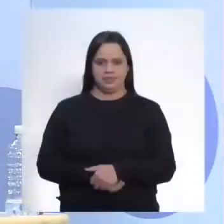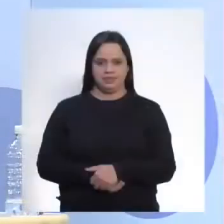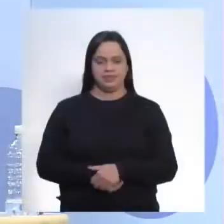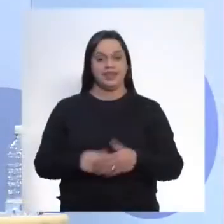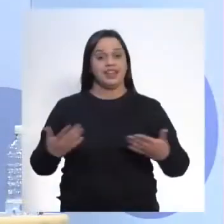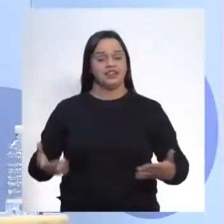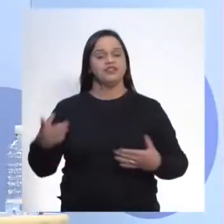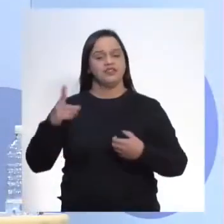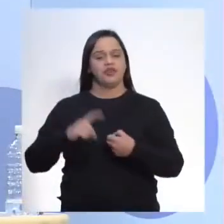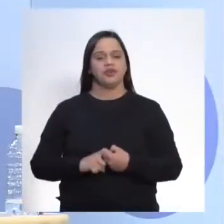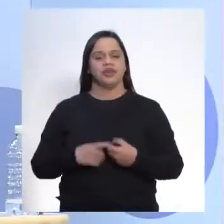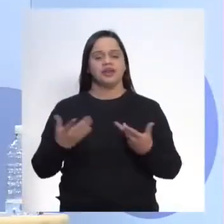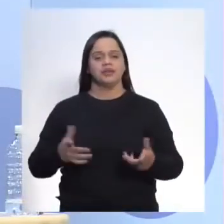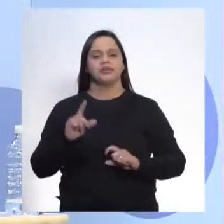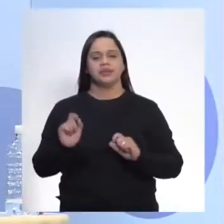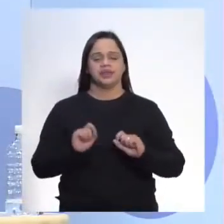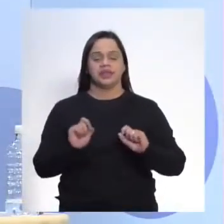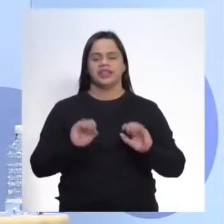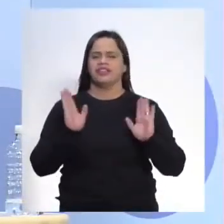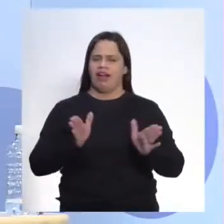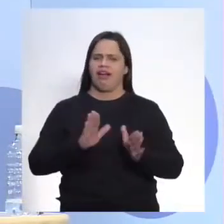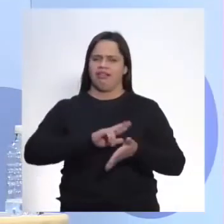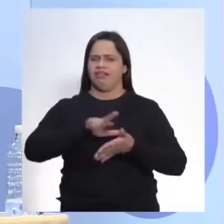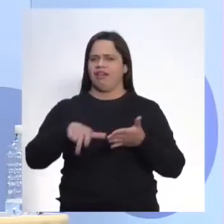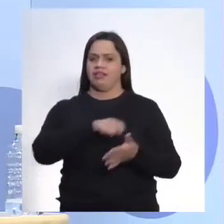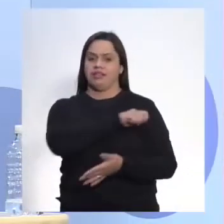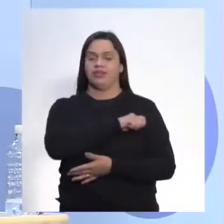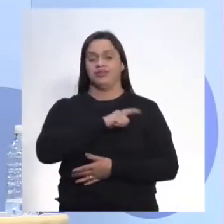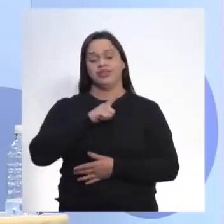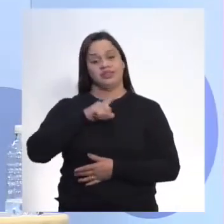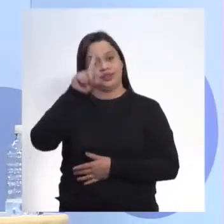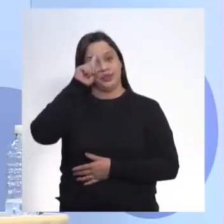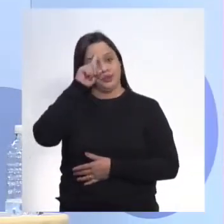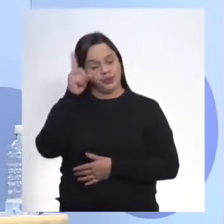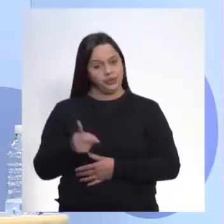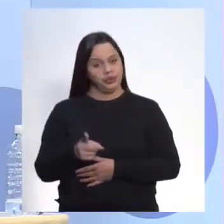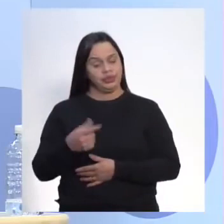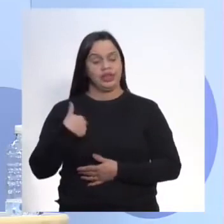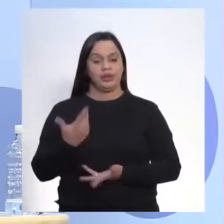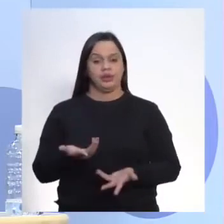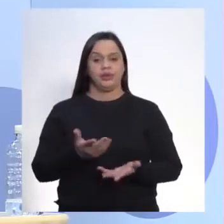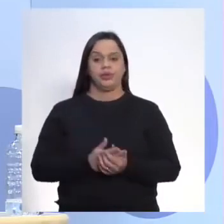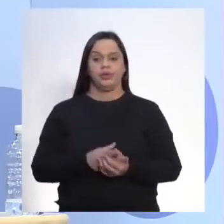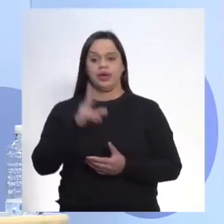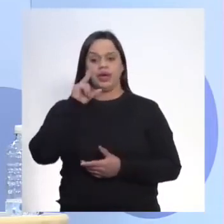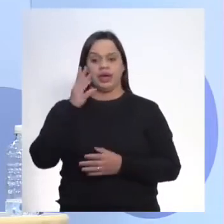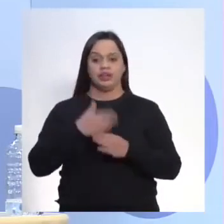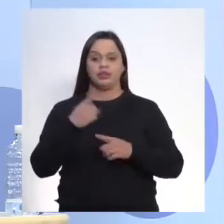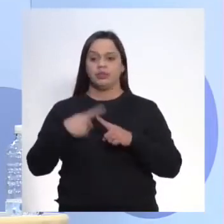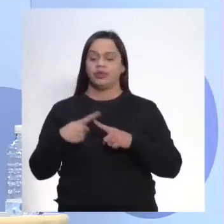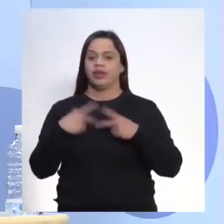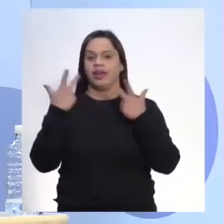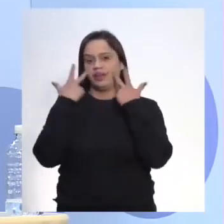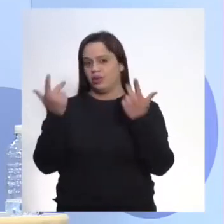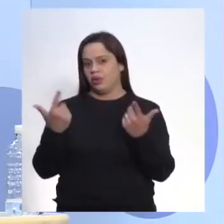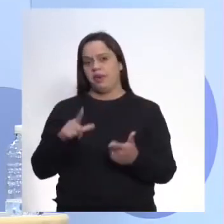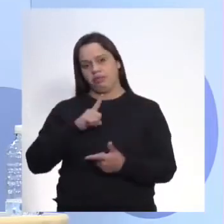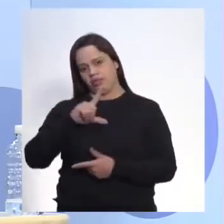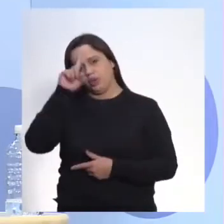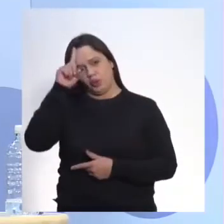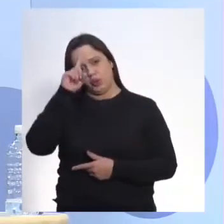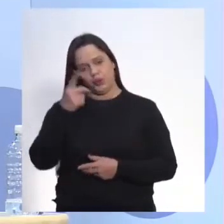Retornamos aqui. Muitos alunos ficaram com dúvida. Acredito que seja normal nessa questão da dúvida